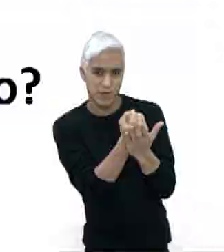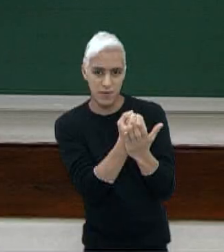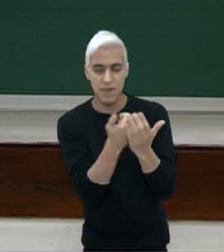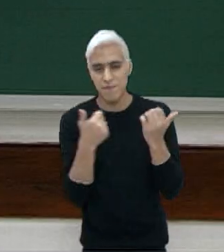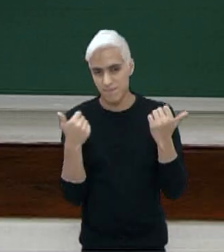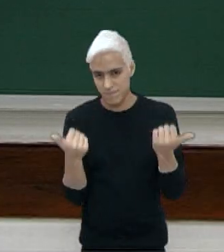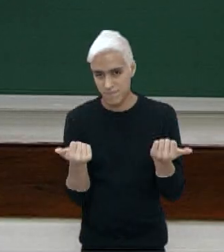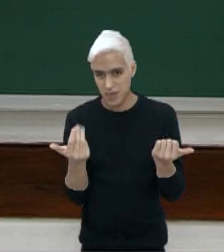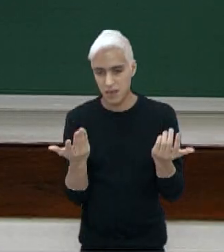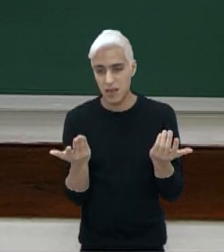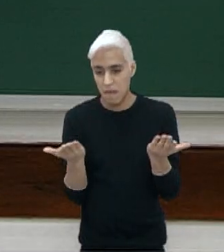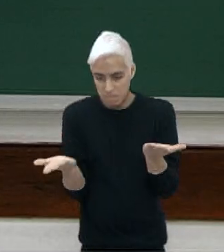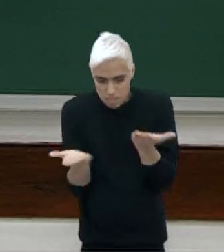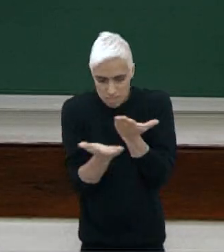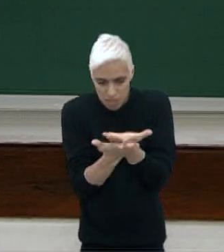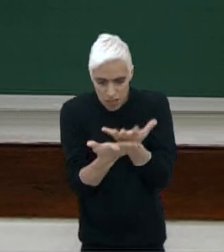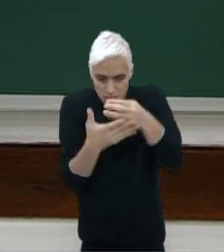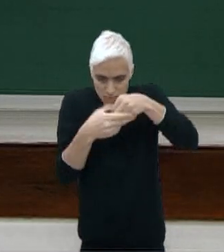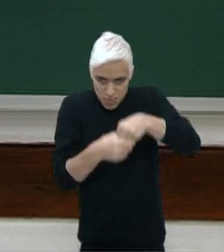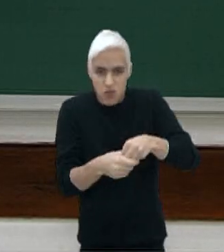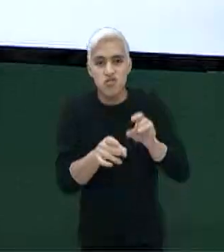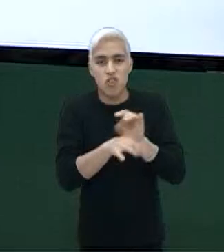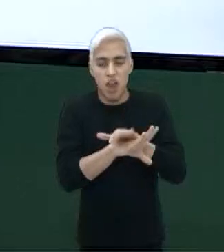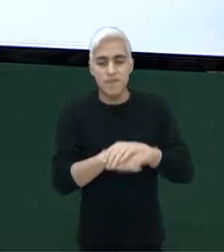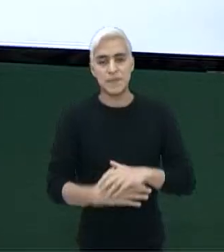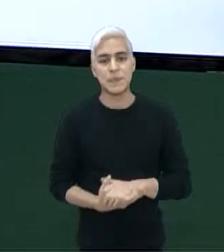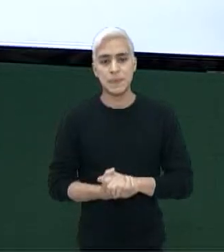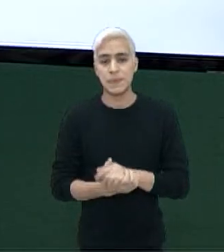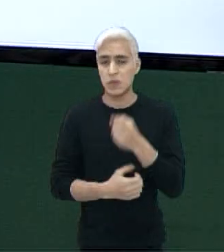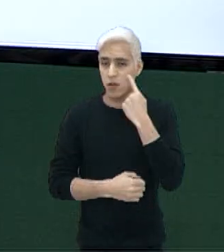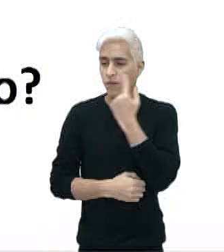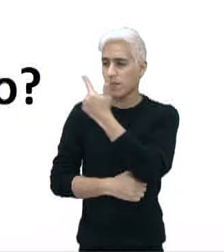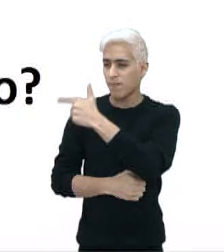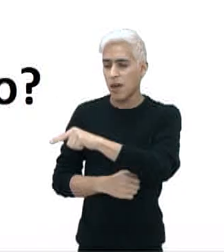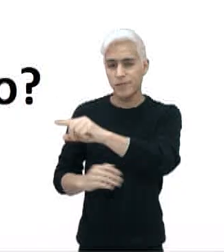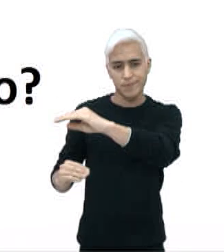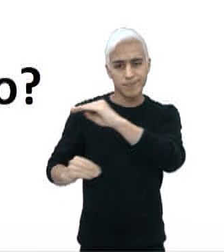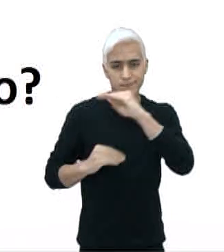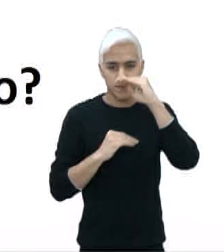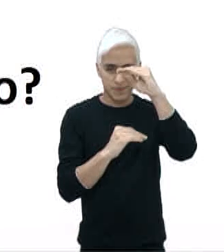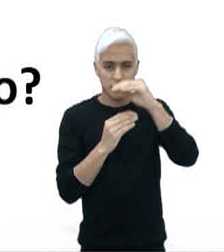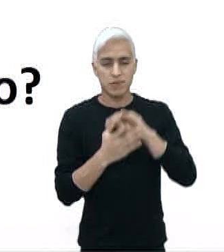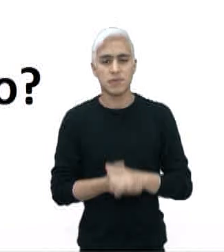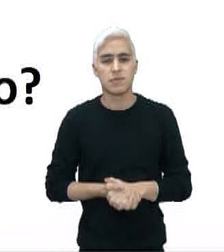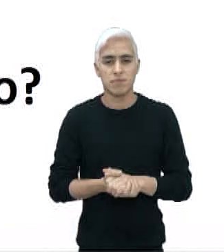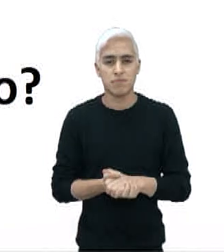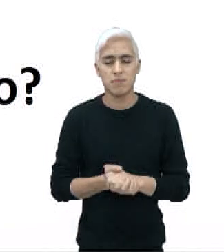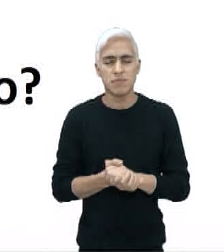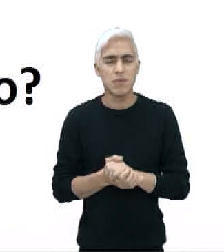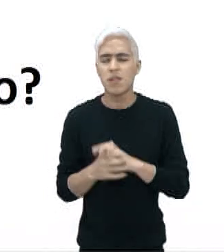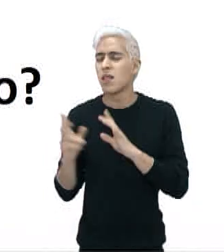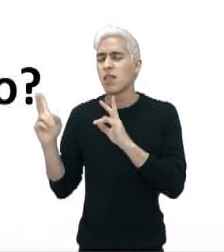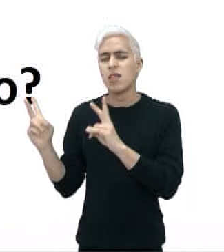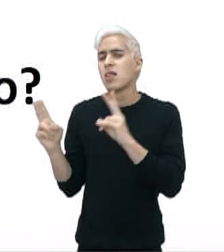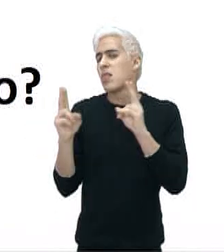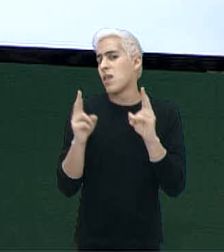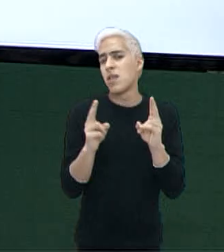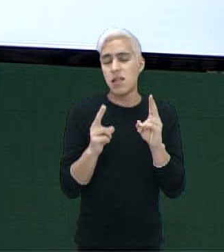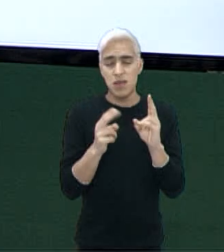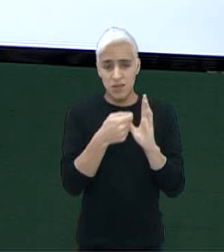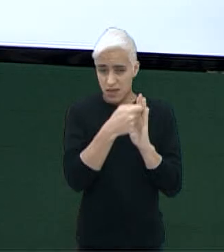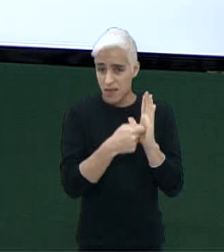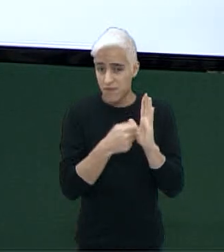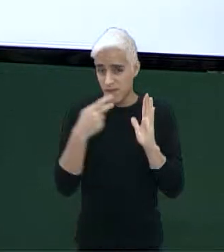certo? Ok, agora a gente vai observar mais um trechinho, olha lá. Aqui eu separei para você um trecho do